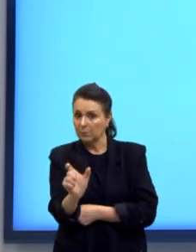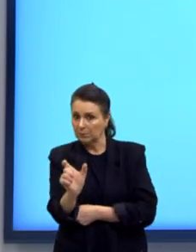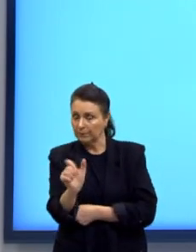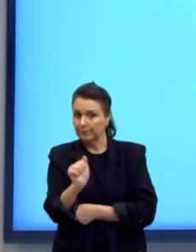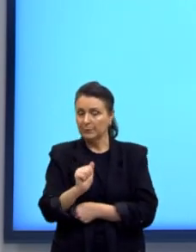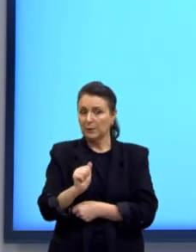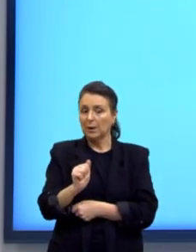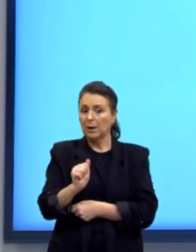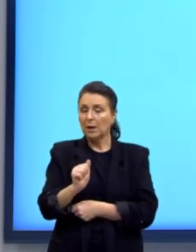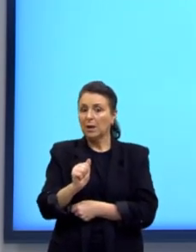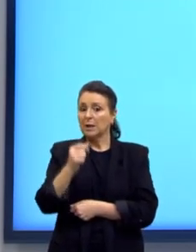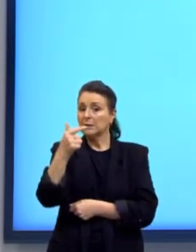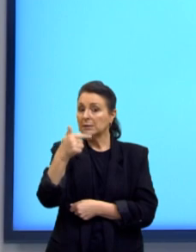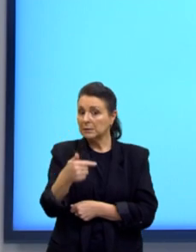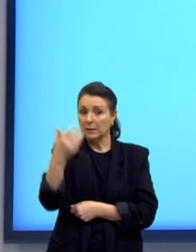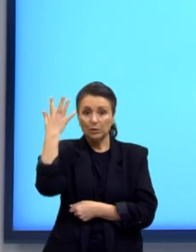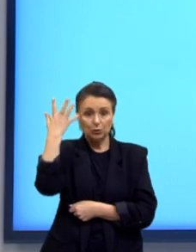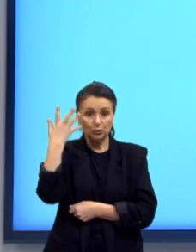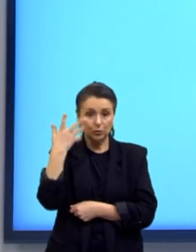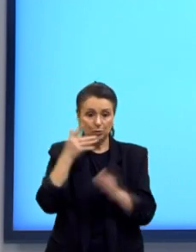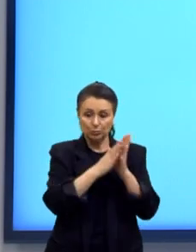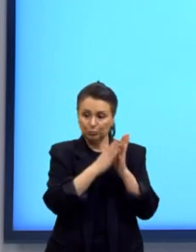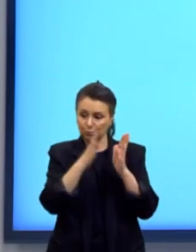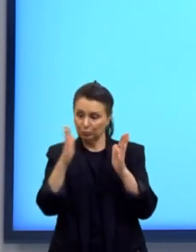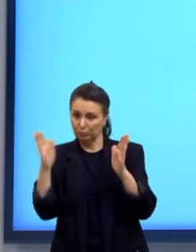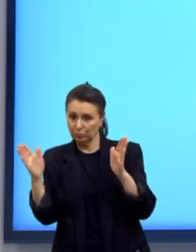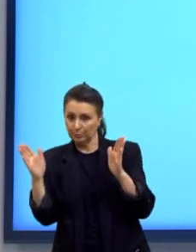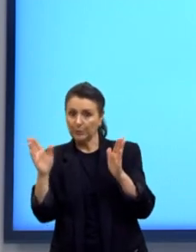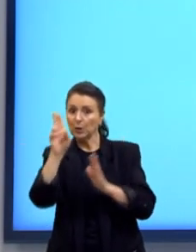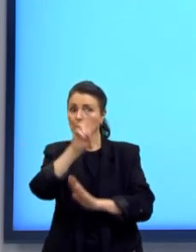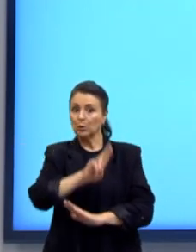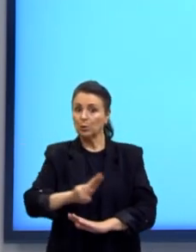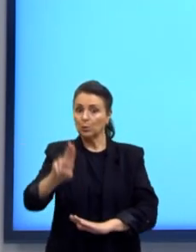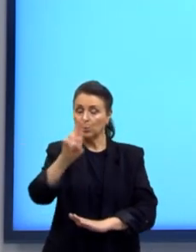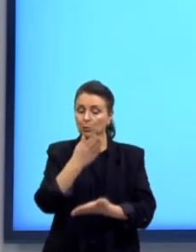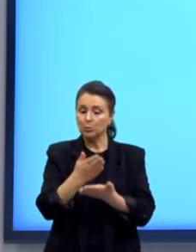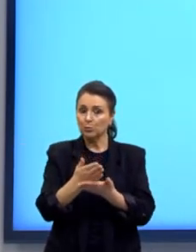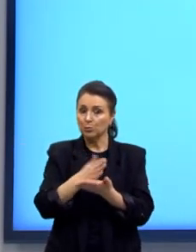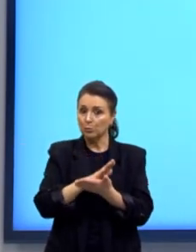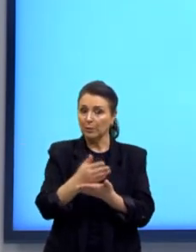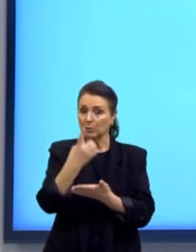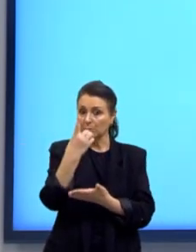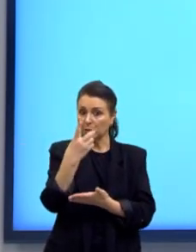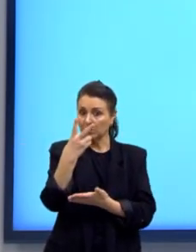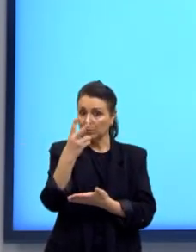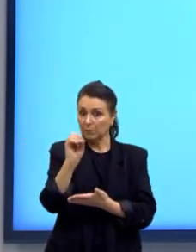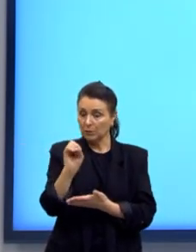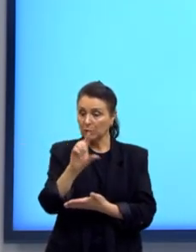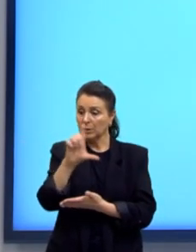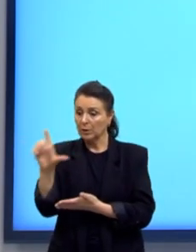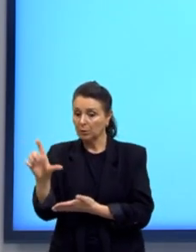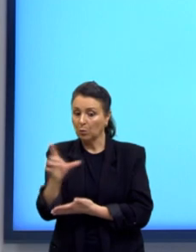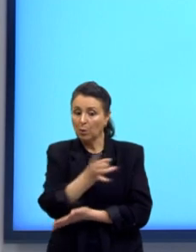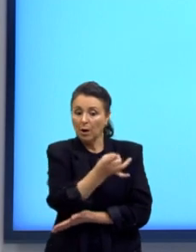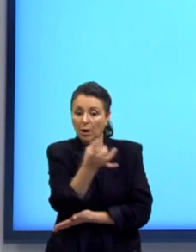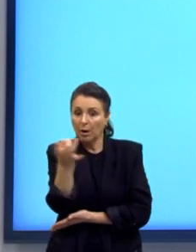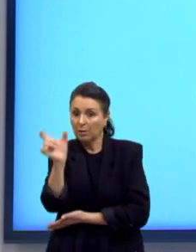atender a demanda de 7 dias consecutivos e o consumo médio é de 120 litros de água